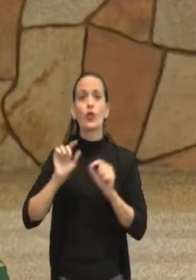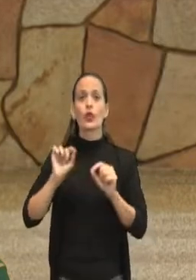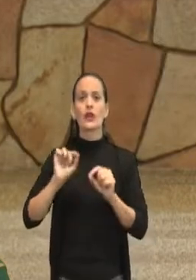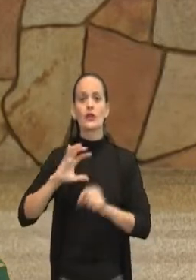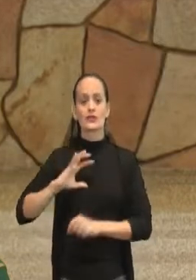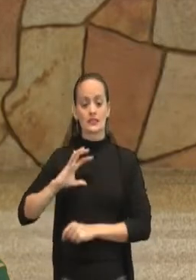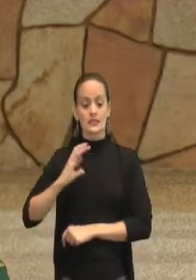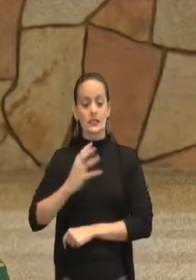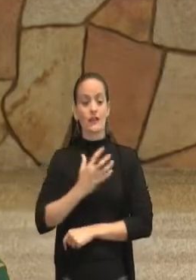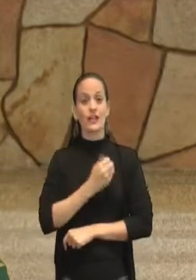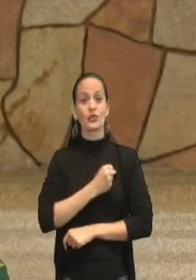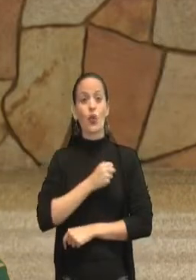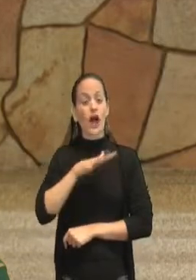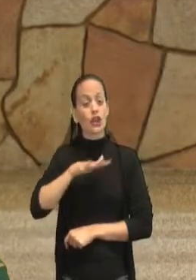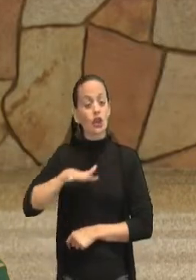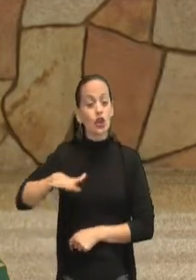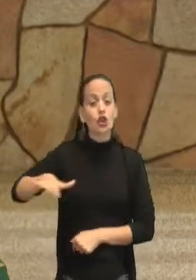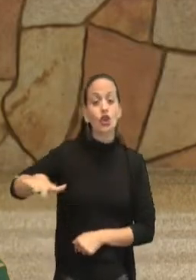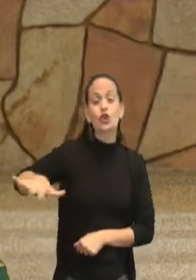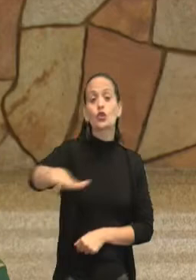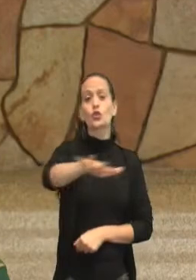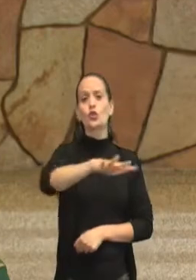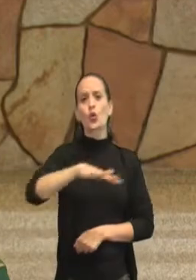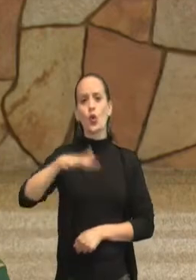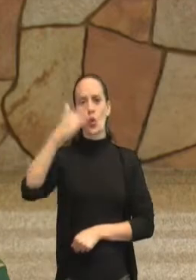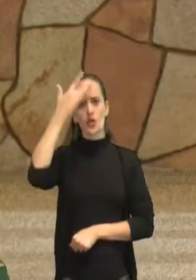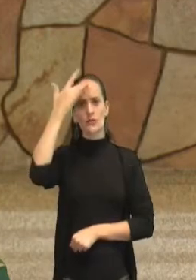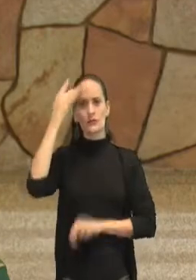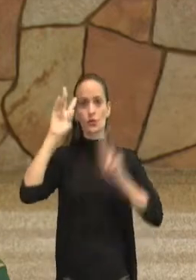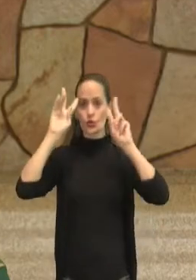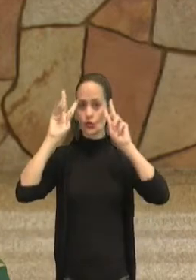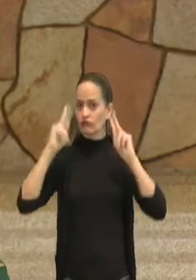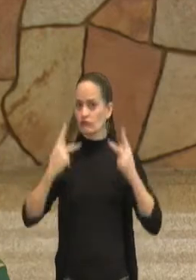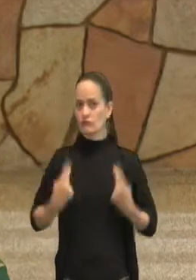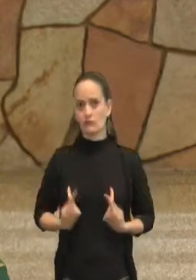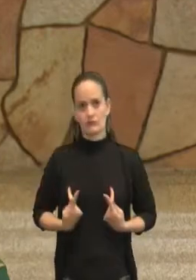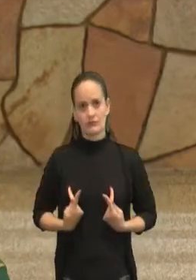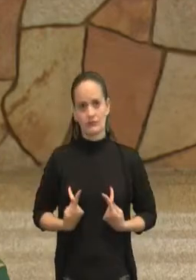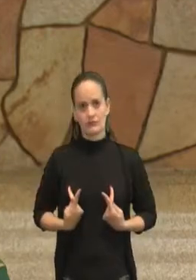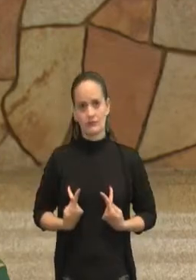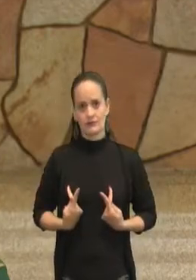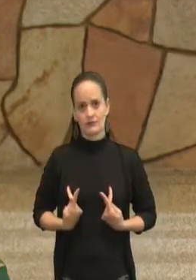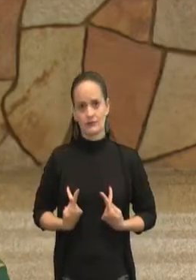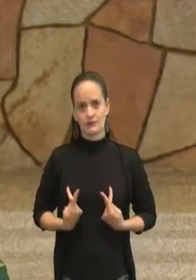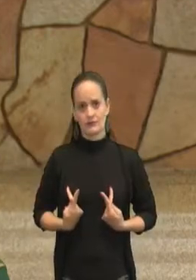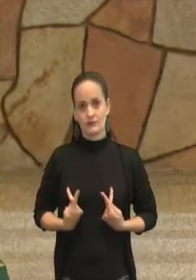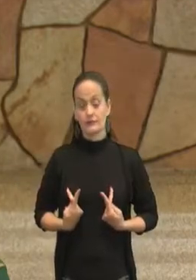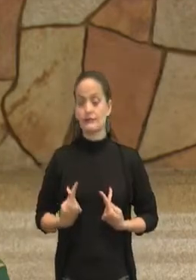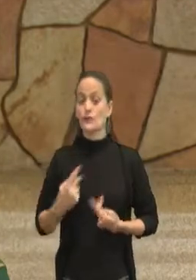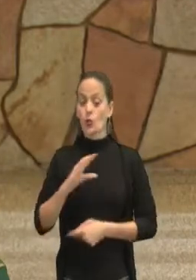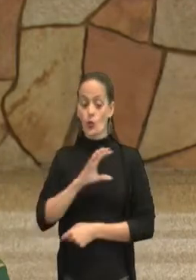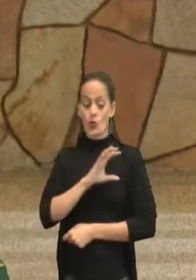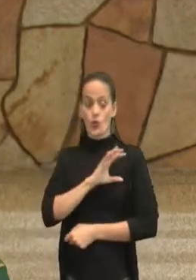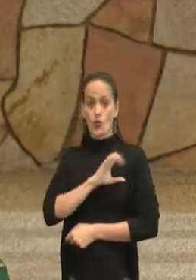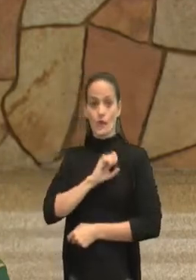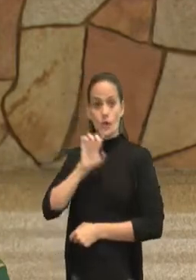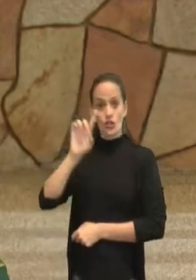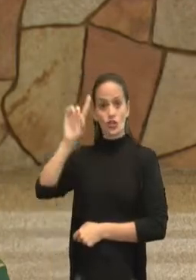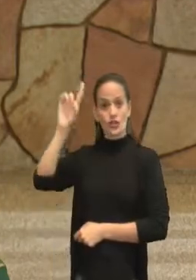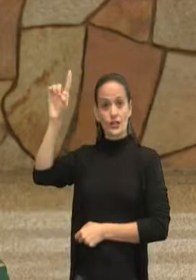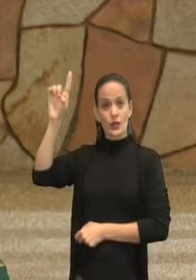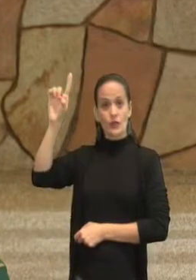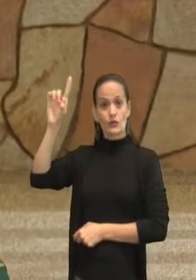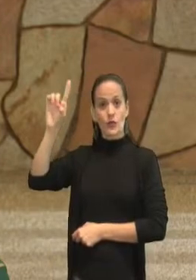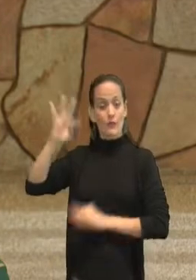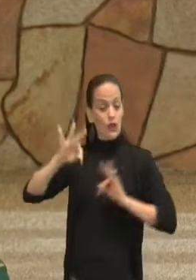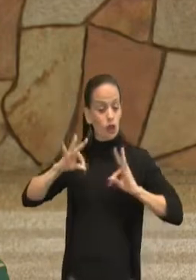salvadora a todos os homens, a todos os seres humanos. O amor de Deus é para todos e